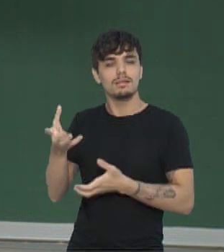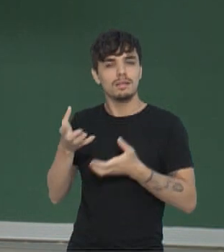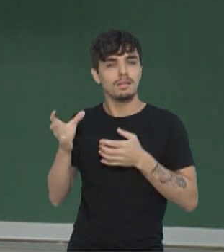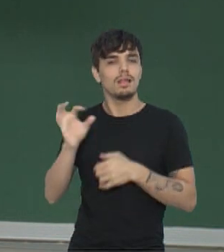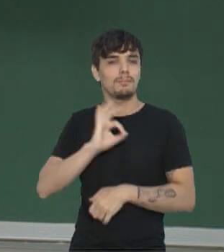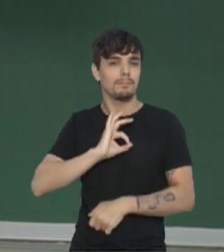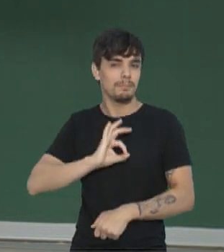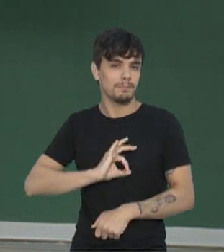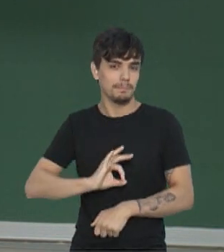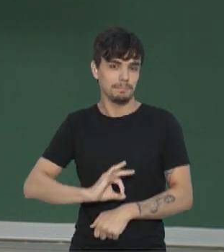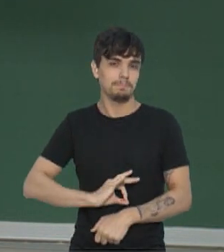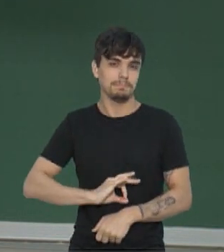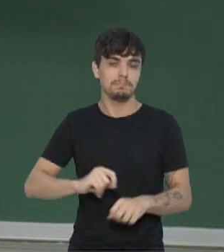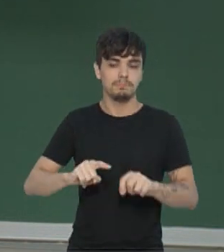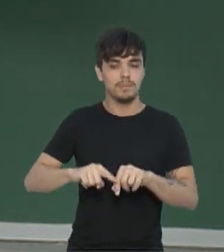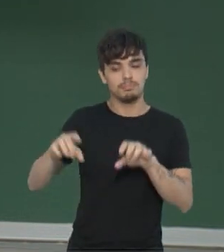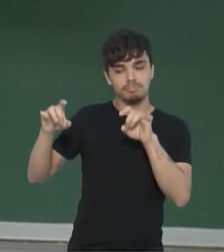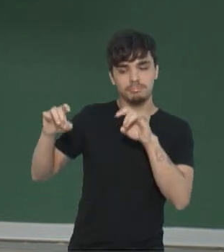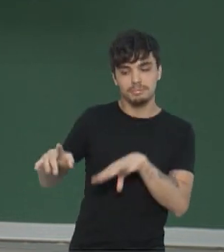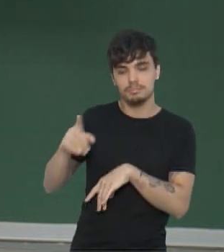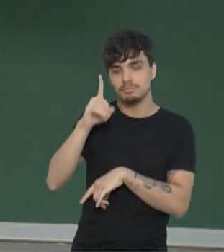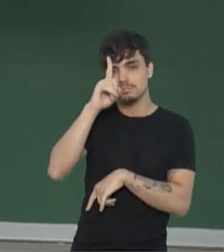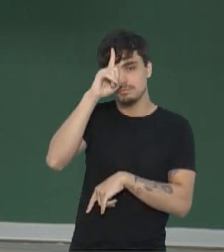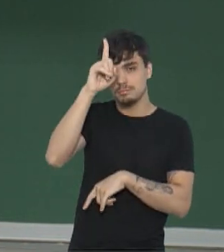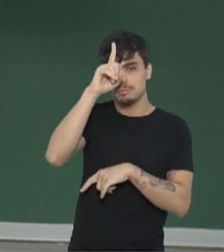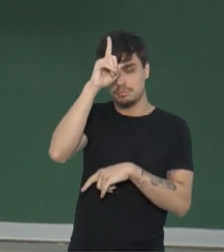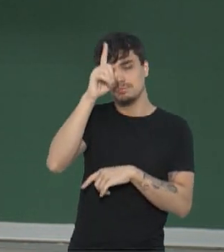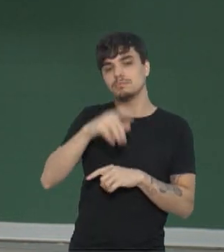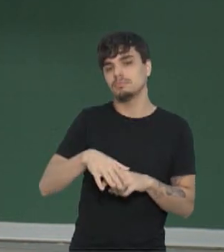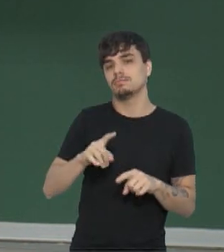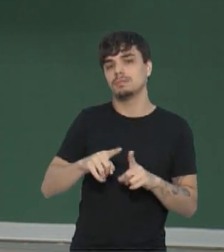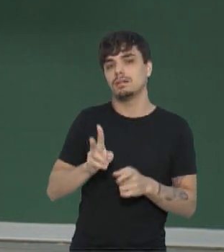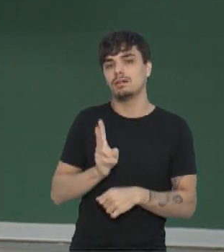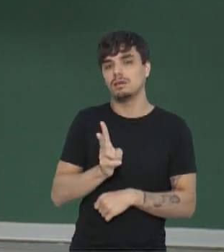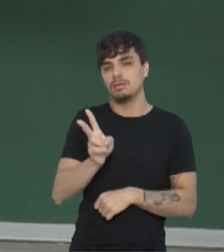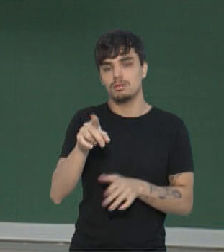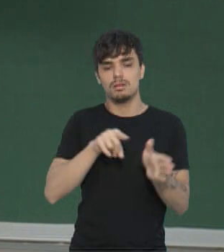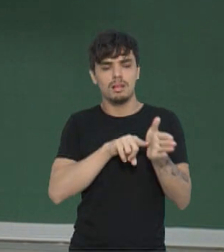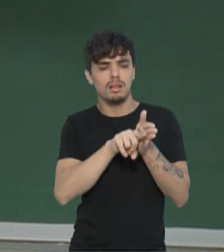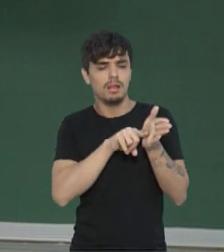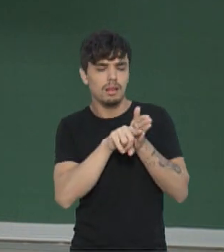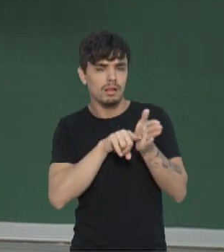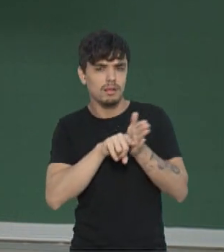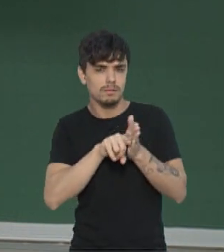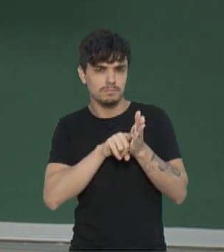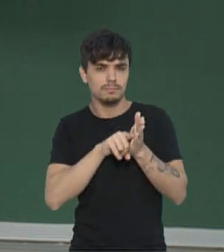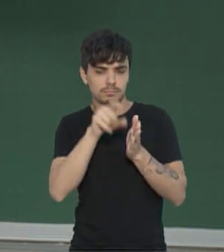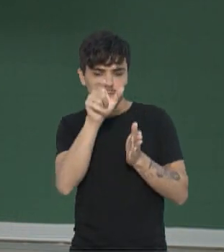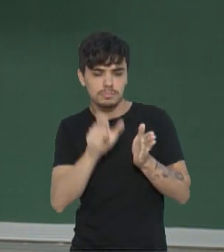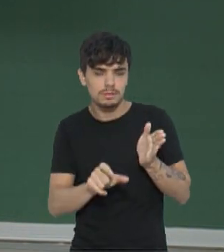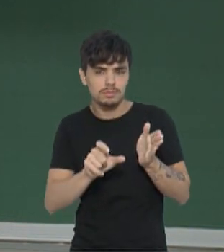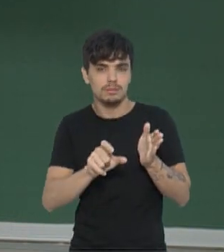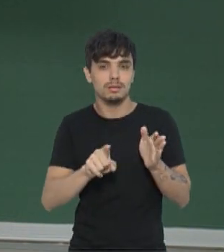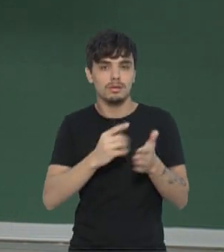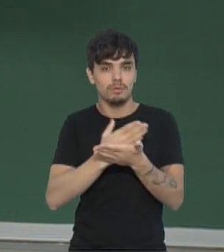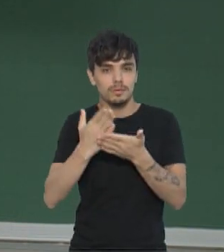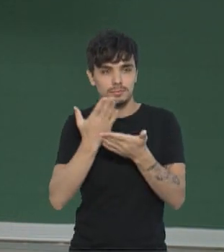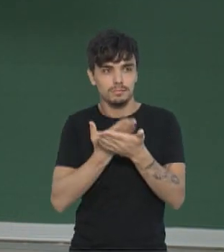mas desistiu dessa ideia e seguiu como um pesquisador e começou a